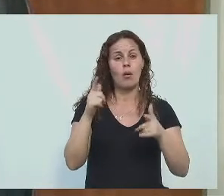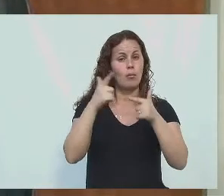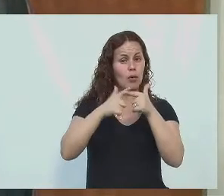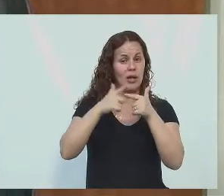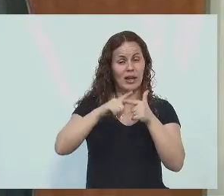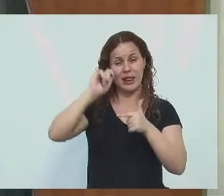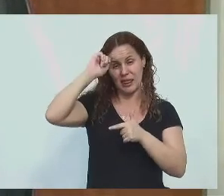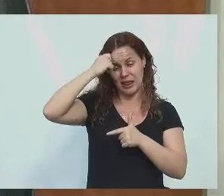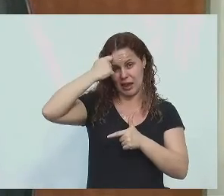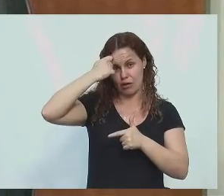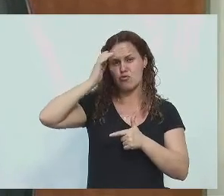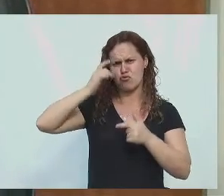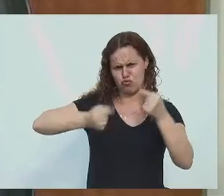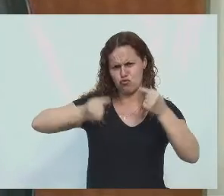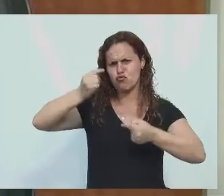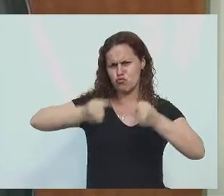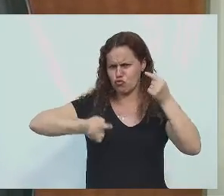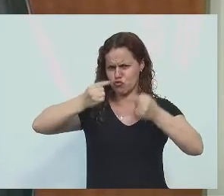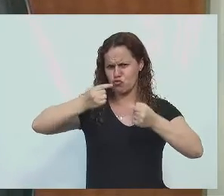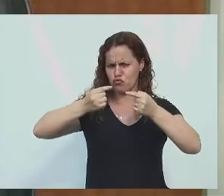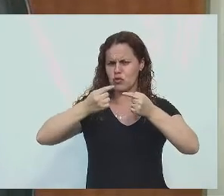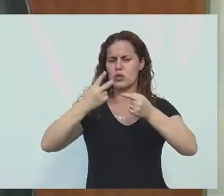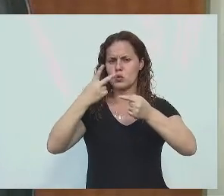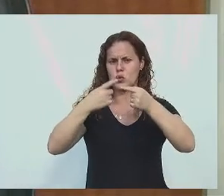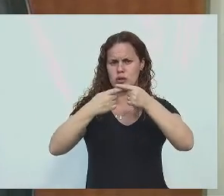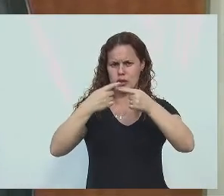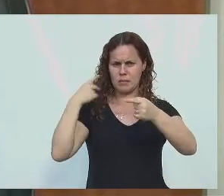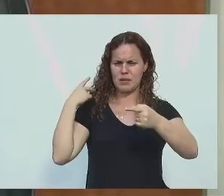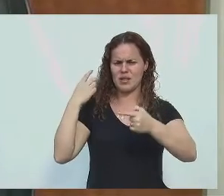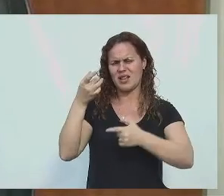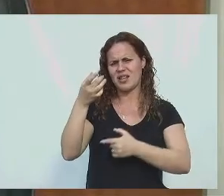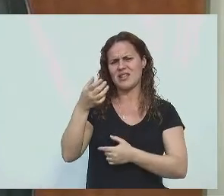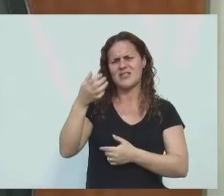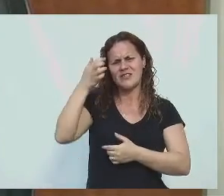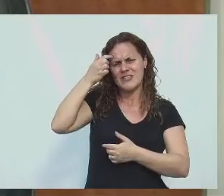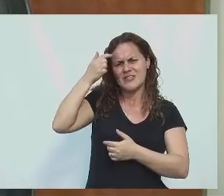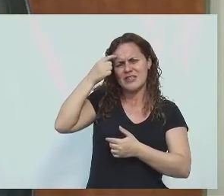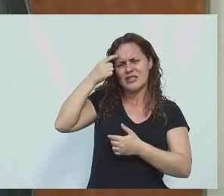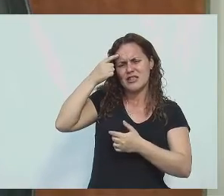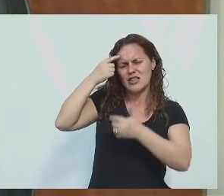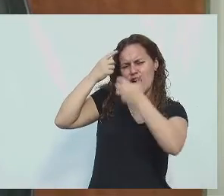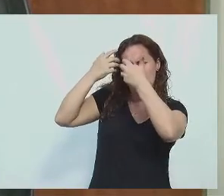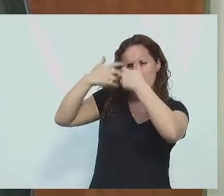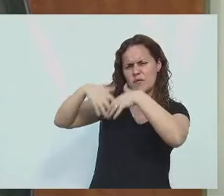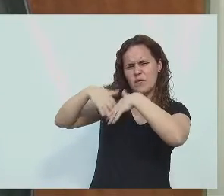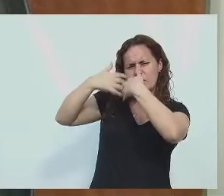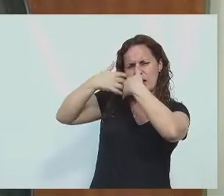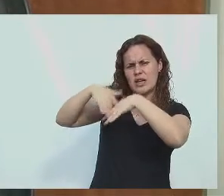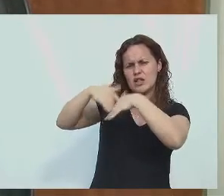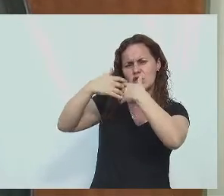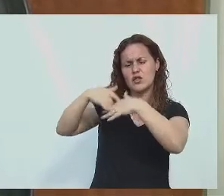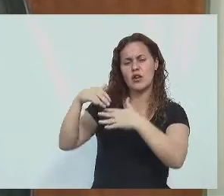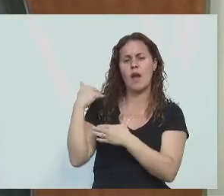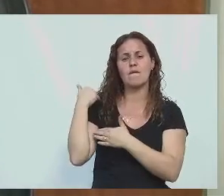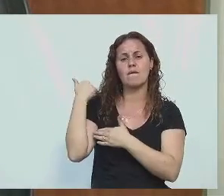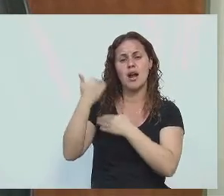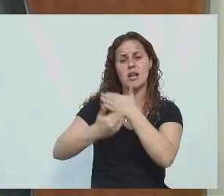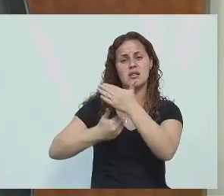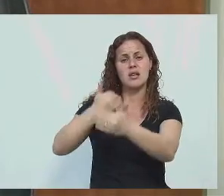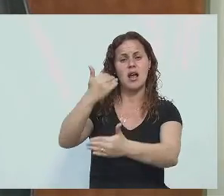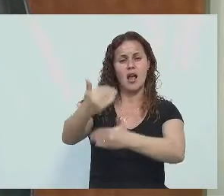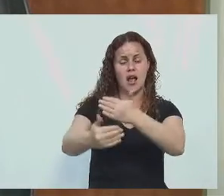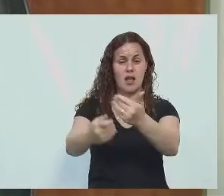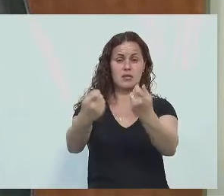essa discussão a respeito disso, e realmente a gente tem que refletir muito, né, o quanto a gente precisa avançar